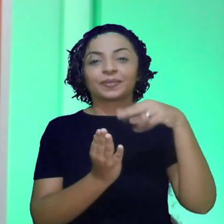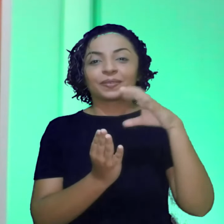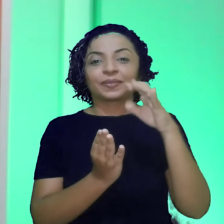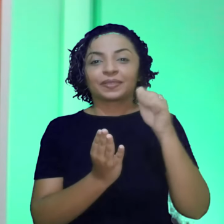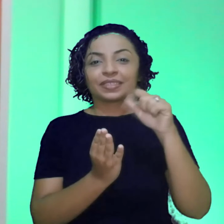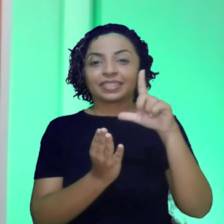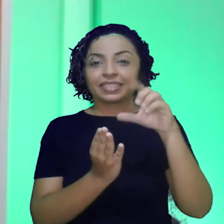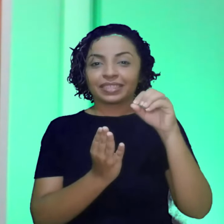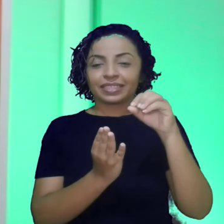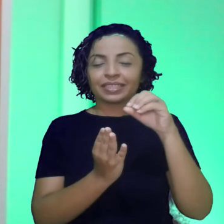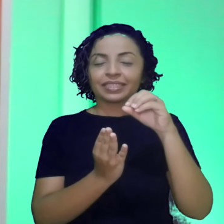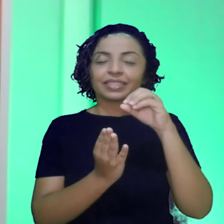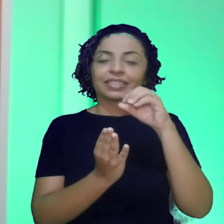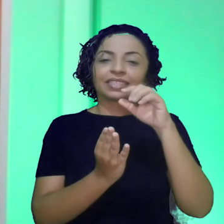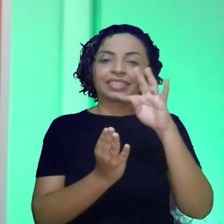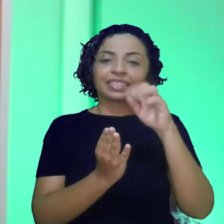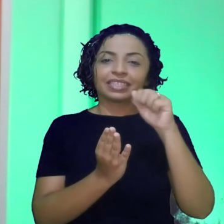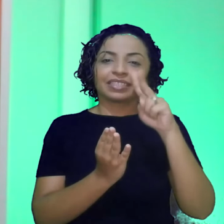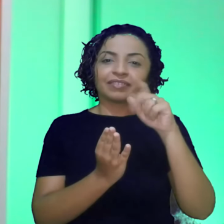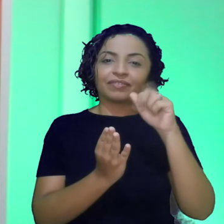Tavares.